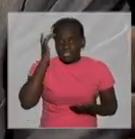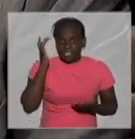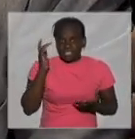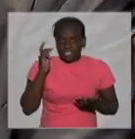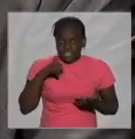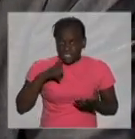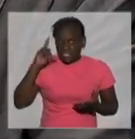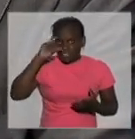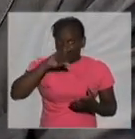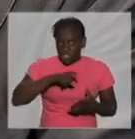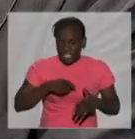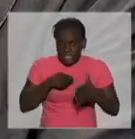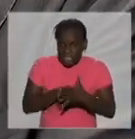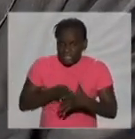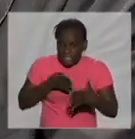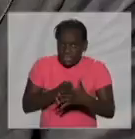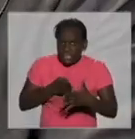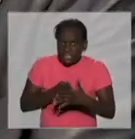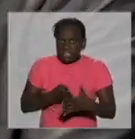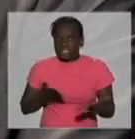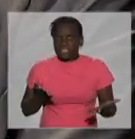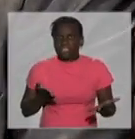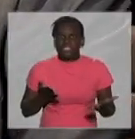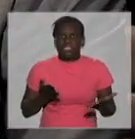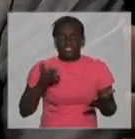que tem uma dificuldade, uma certa